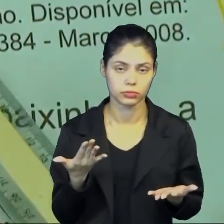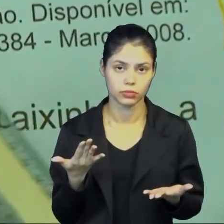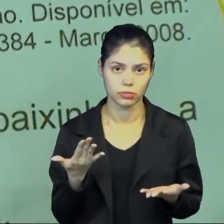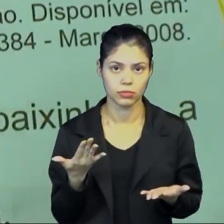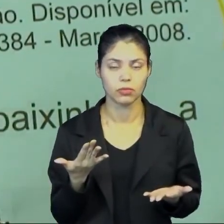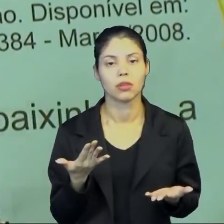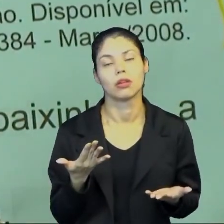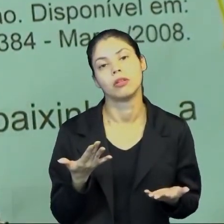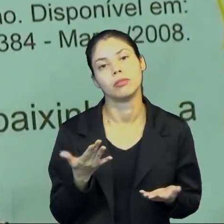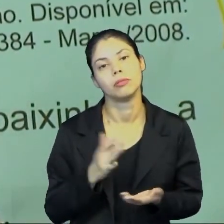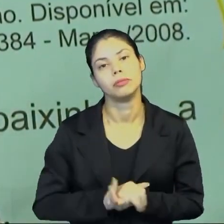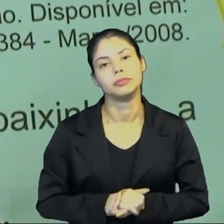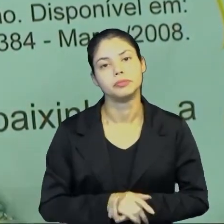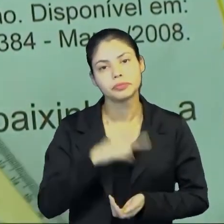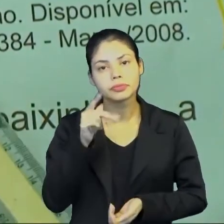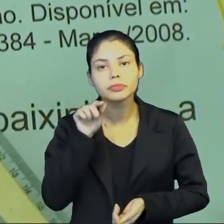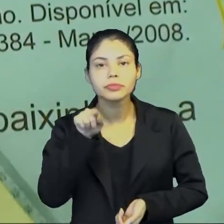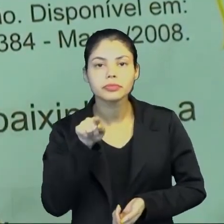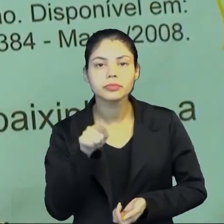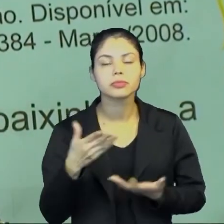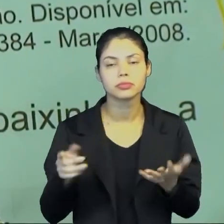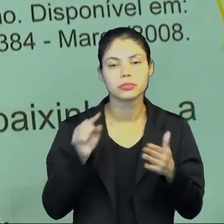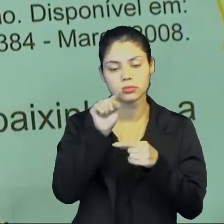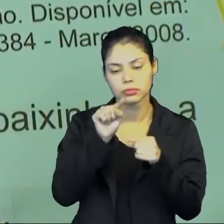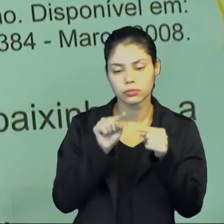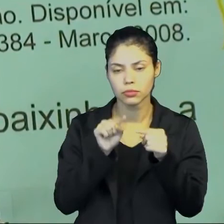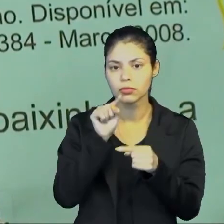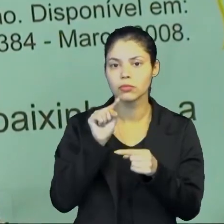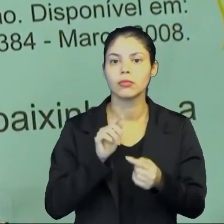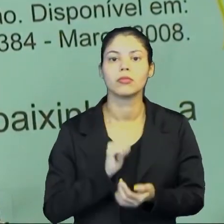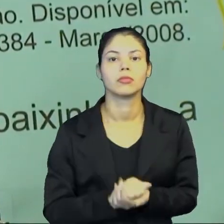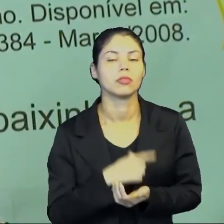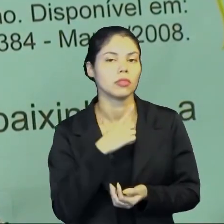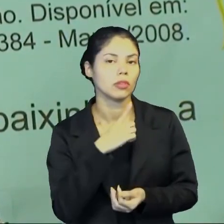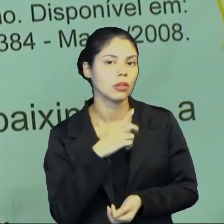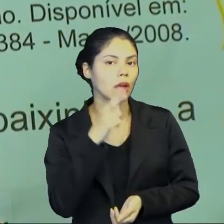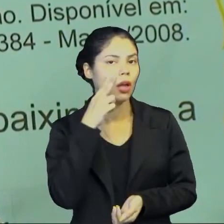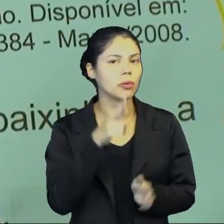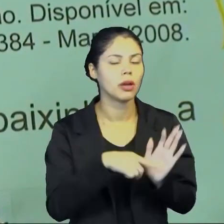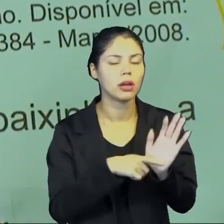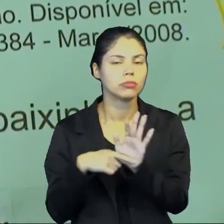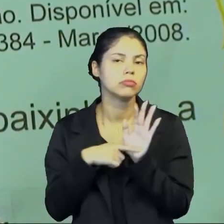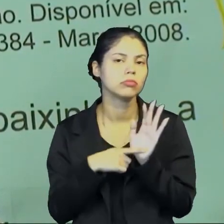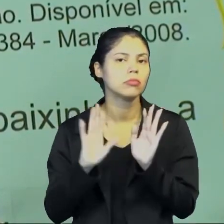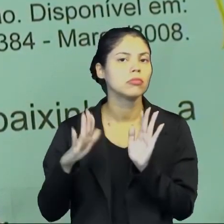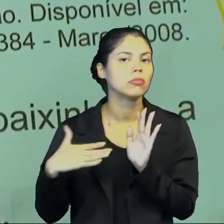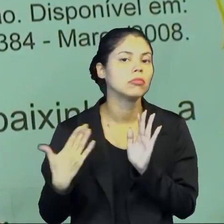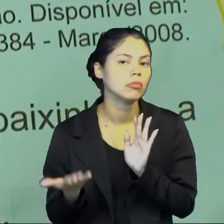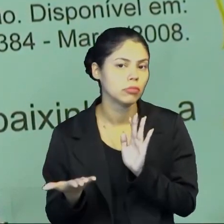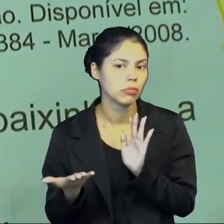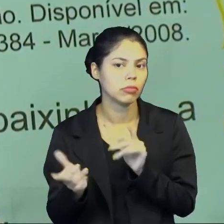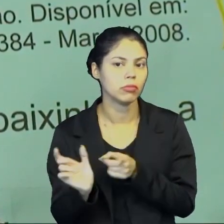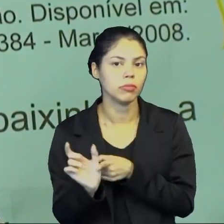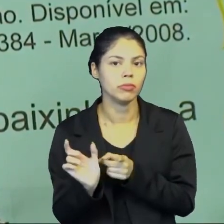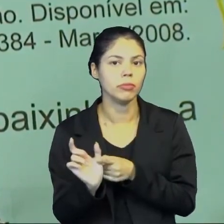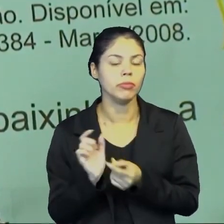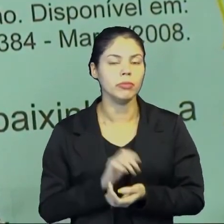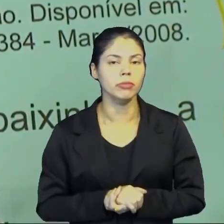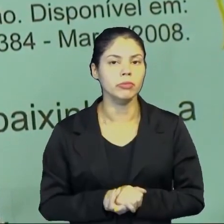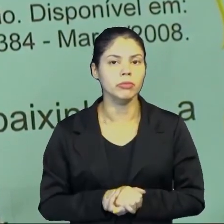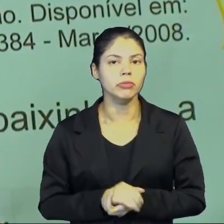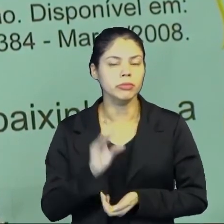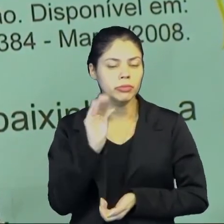cochichou bem baixinho falou isso aqui, não foi? Ó, 2 pontos. Aí tem a fala. Então, se refere à sabedoria? Não.